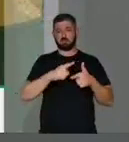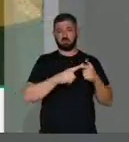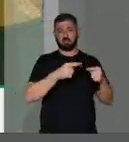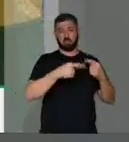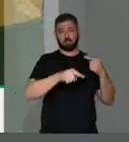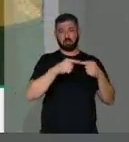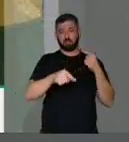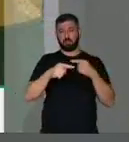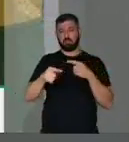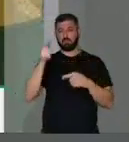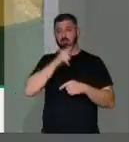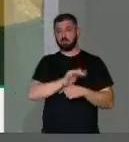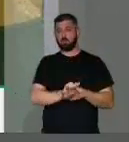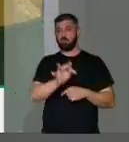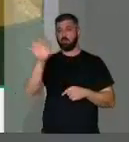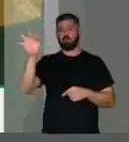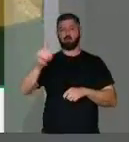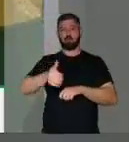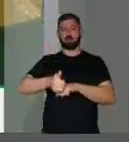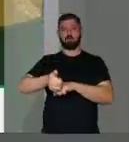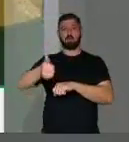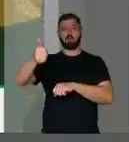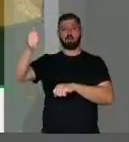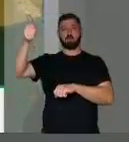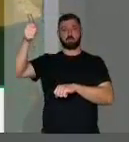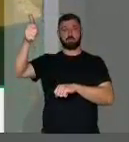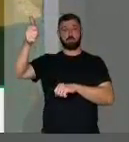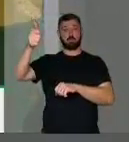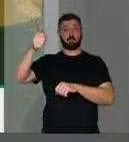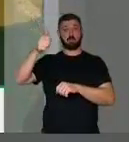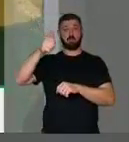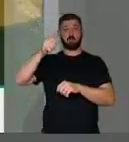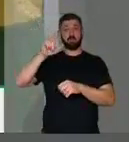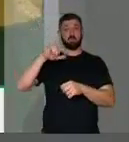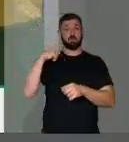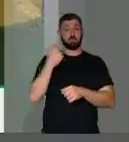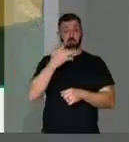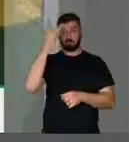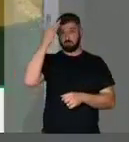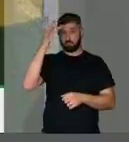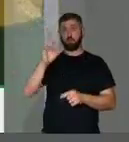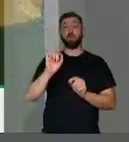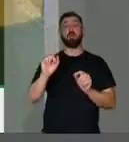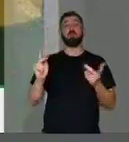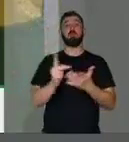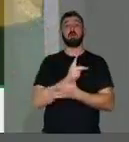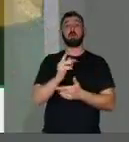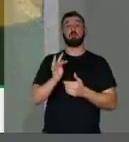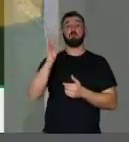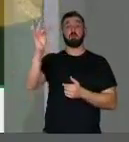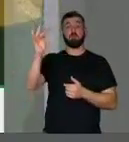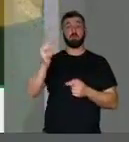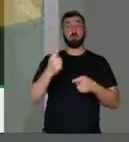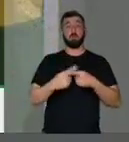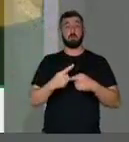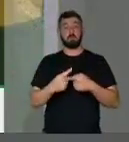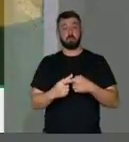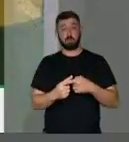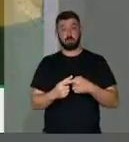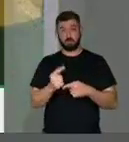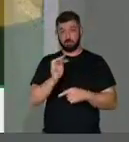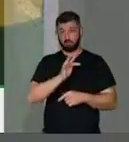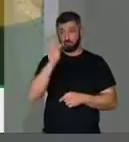a divergência para mudar o destino. Não sabemos no que vai dar, afinal,